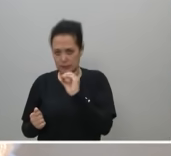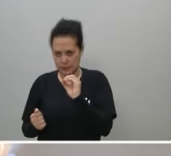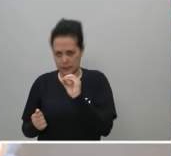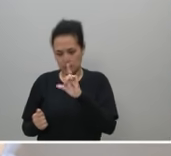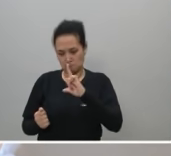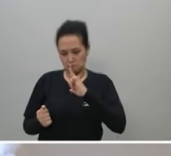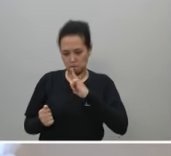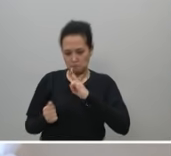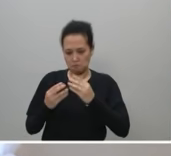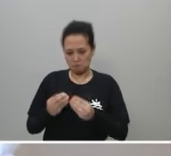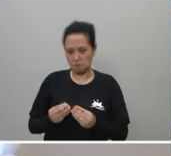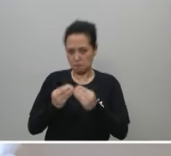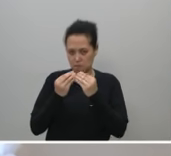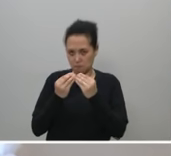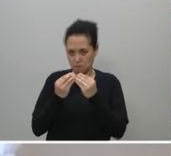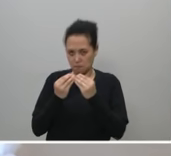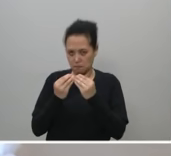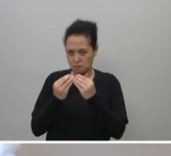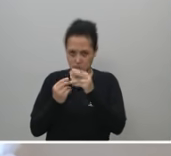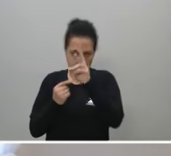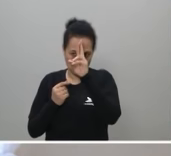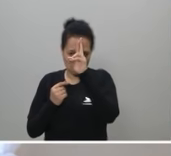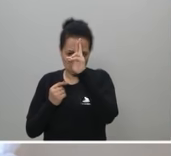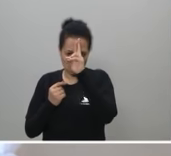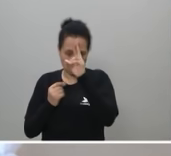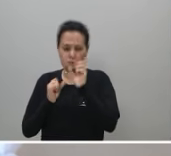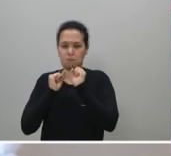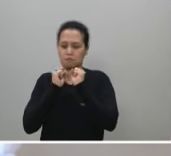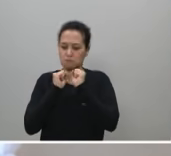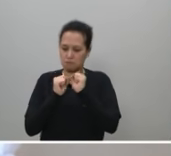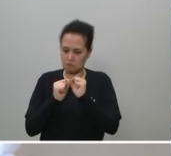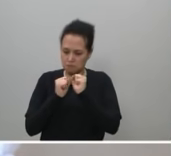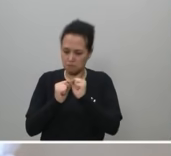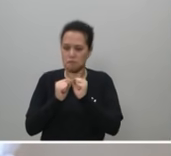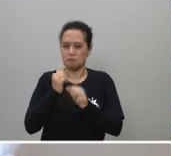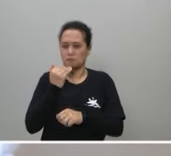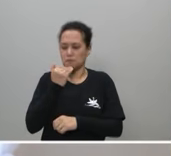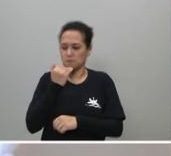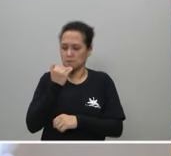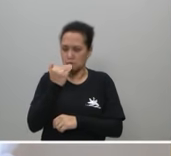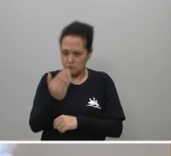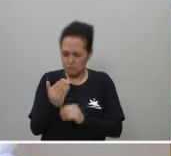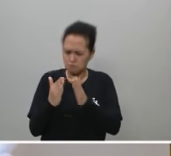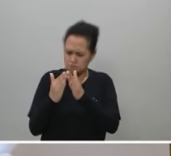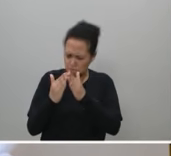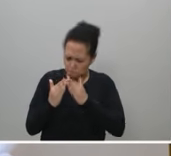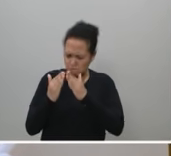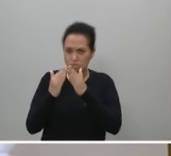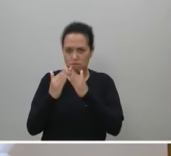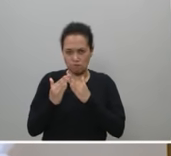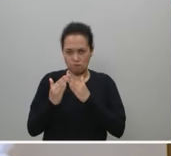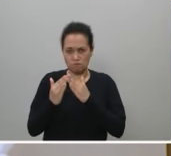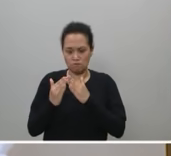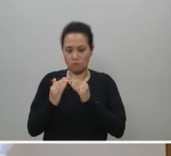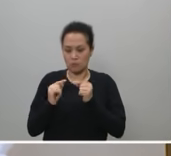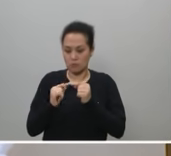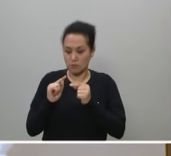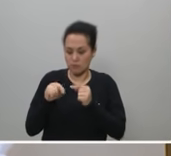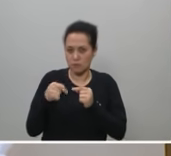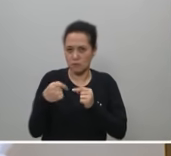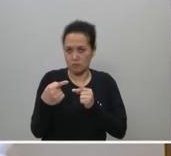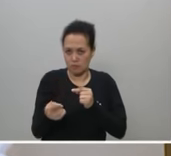do meio-dia. Você pode mandar suas intenções, e logo após a missa, nós vamos ter as mil